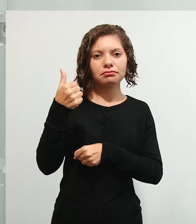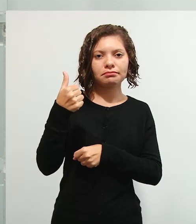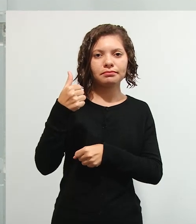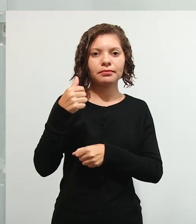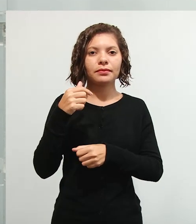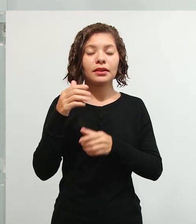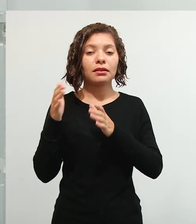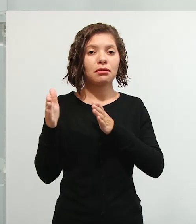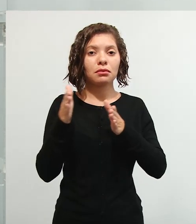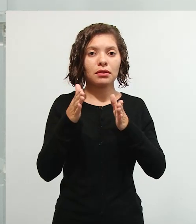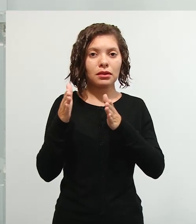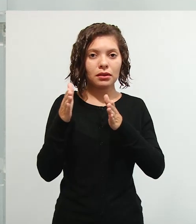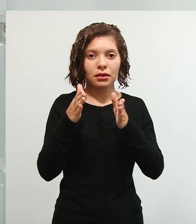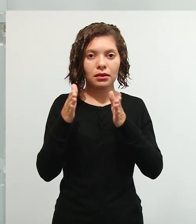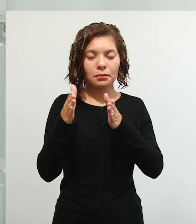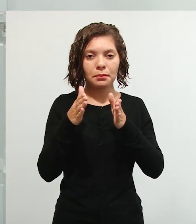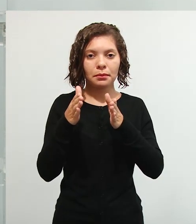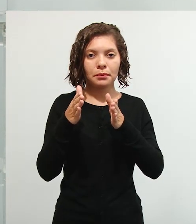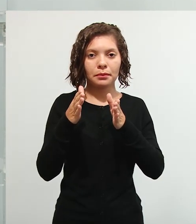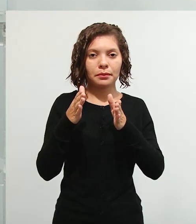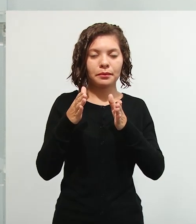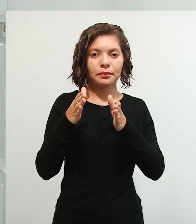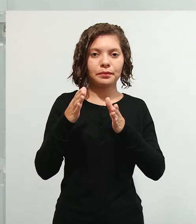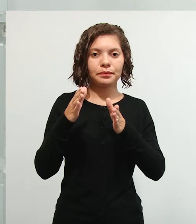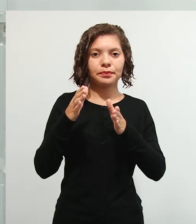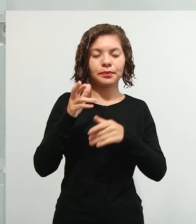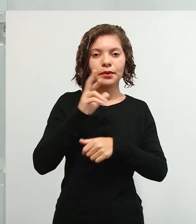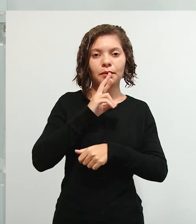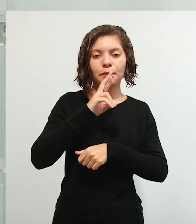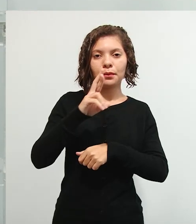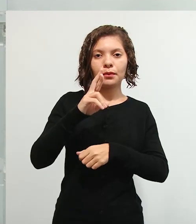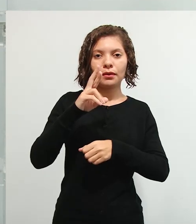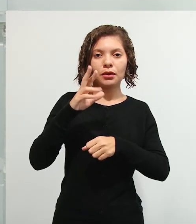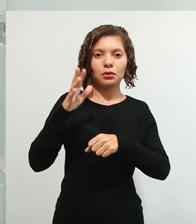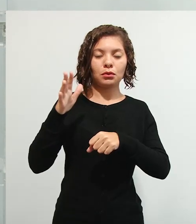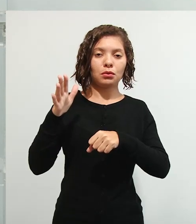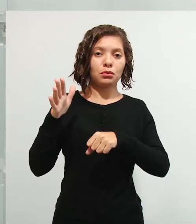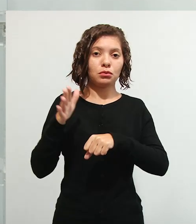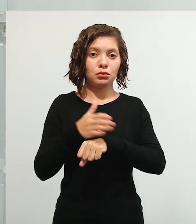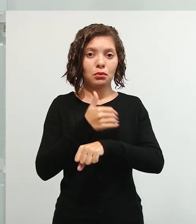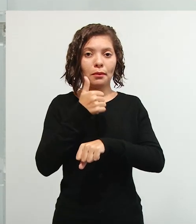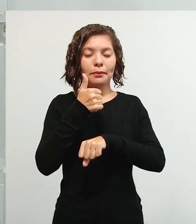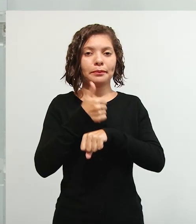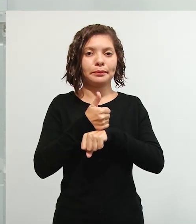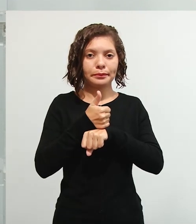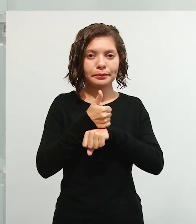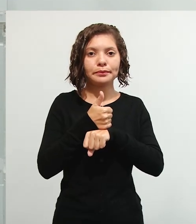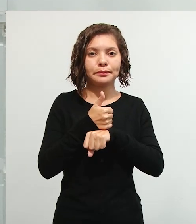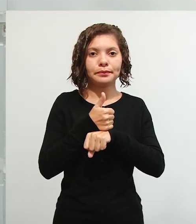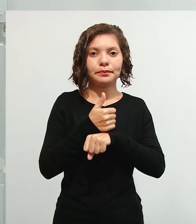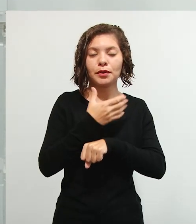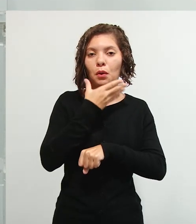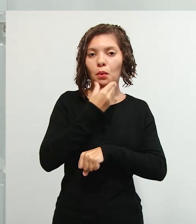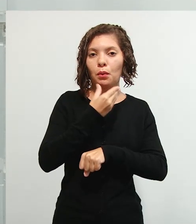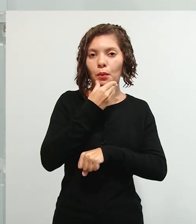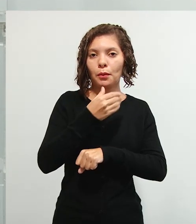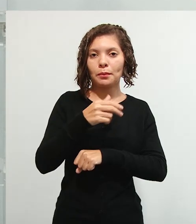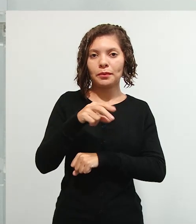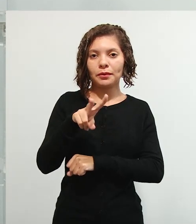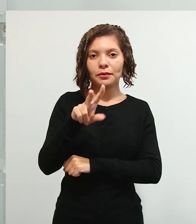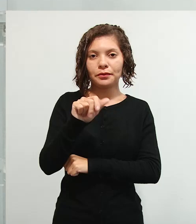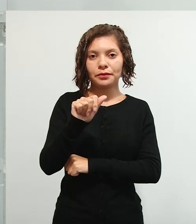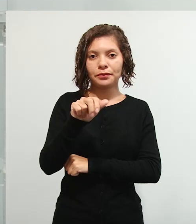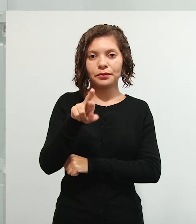E nesse período, que é resultado de um golpe de Estado, perpetrado pelo Getúlio